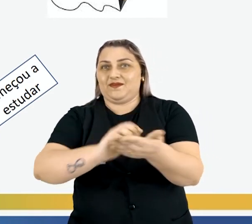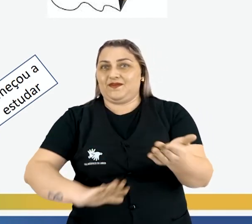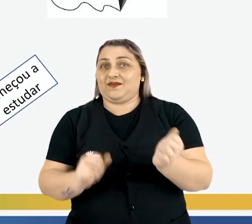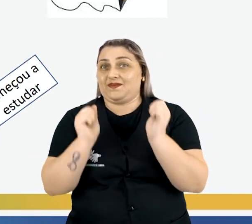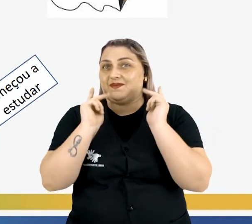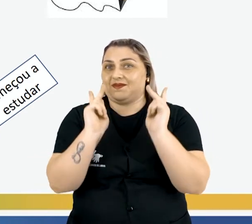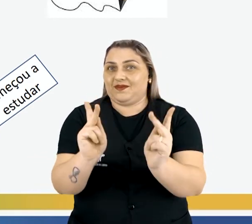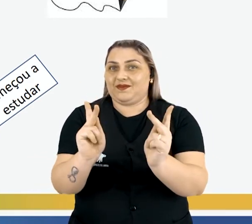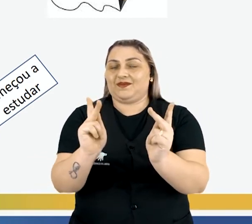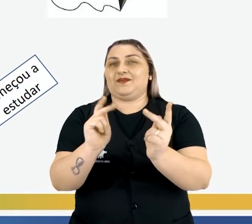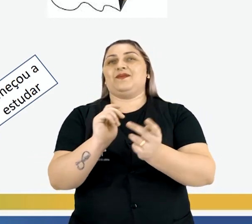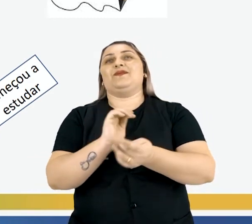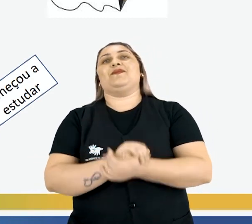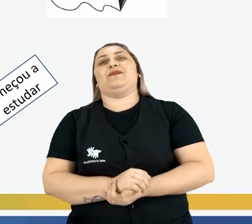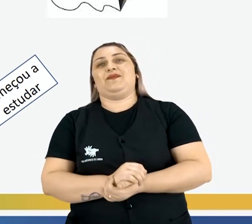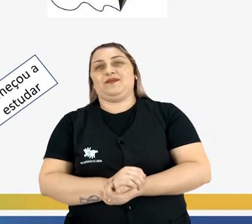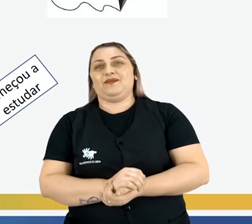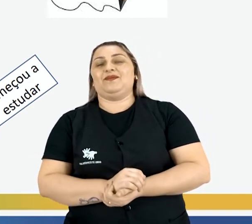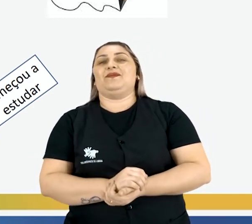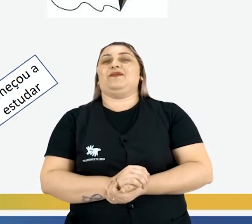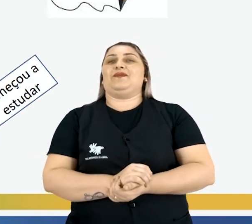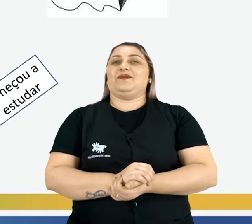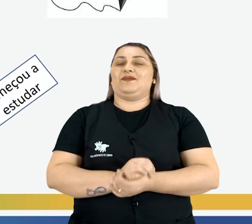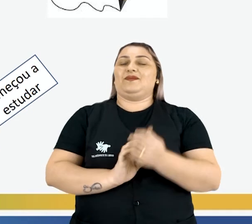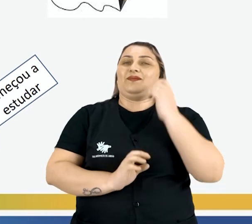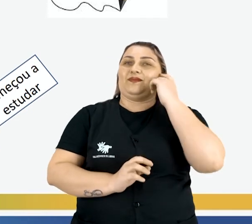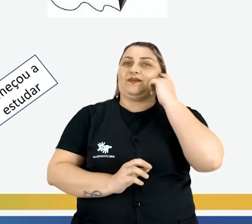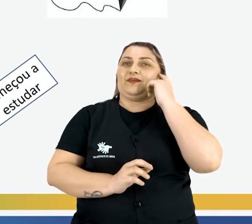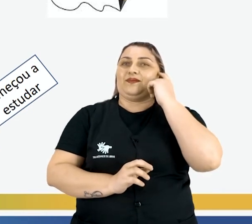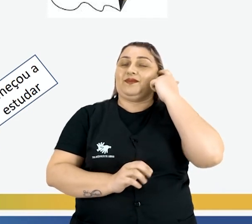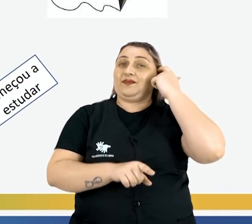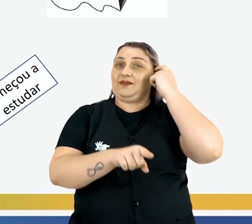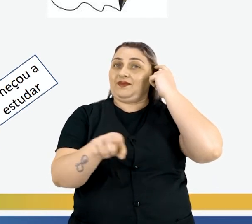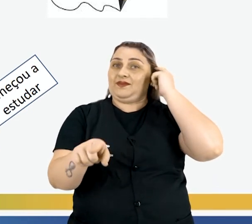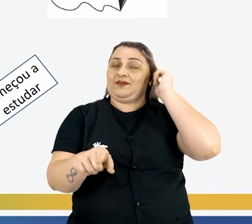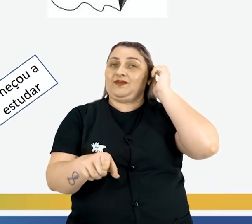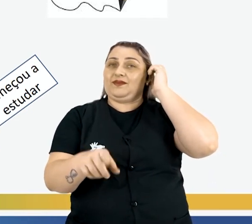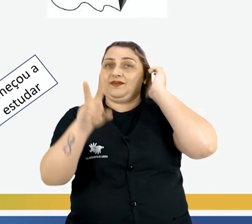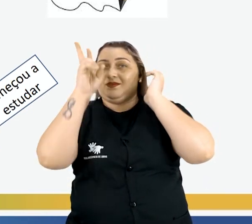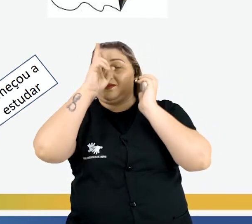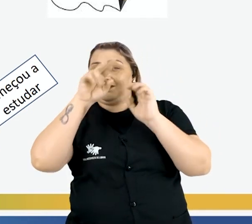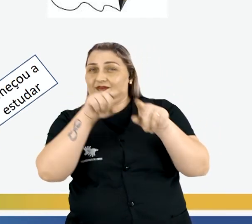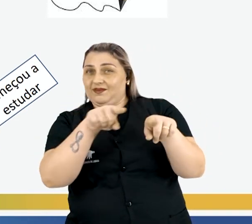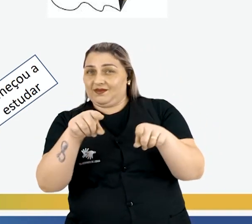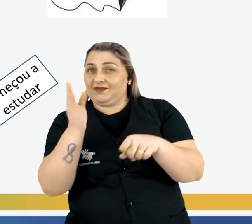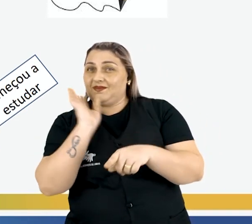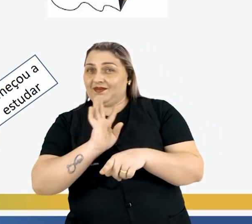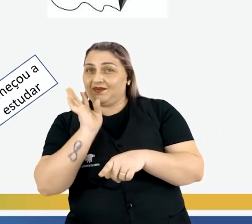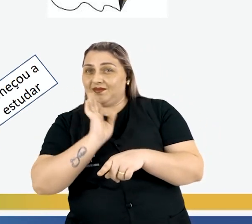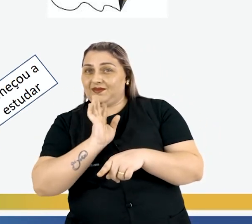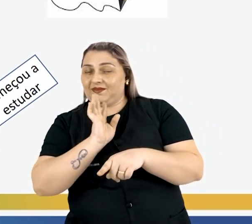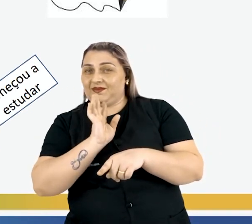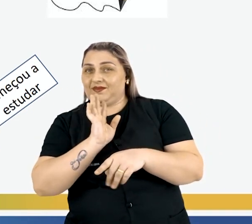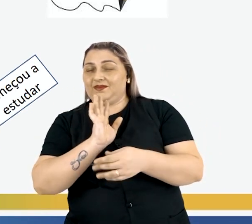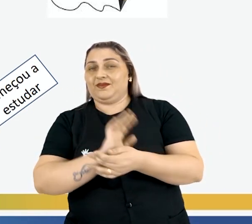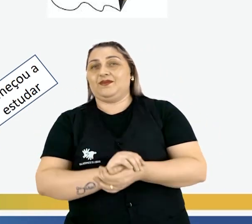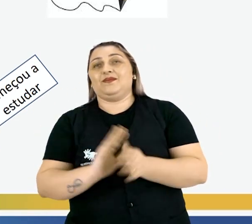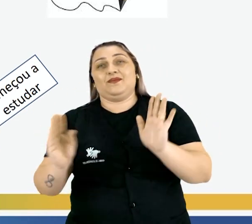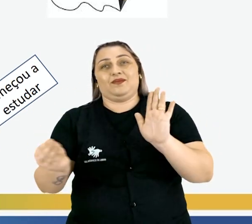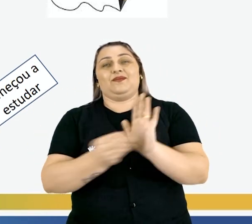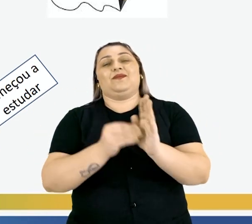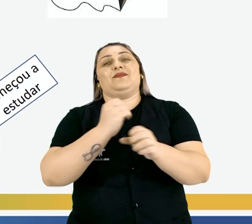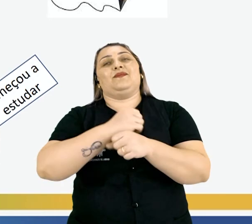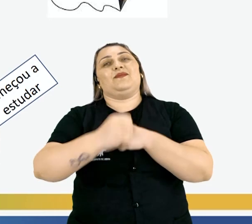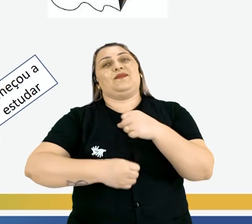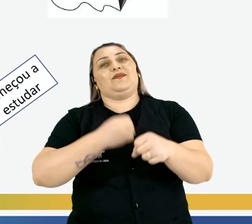criança. Não é? O primeiro dia de aula. E aí, você lembra esse dia? Foi legal? Aí coloca aí